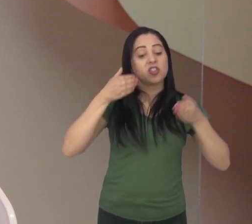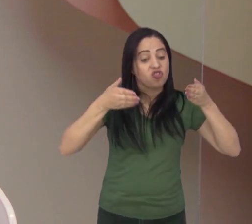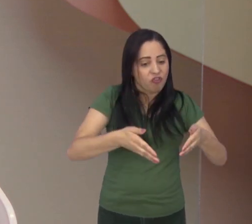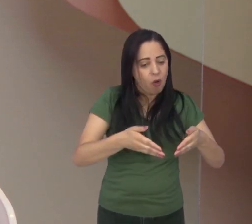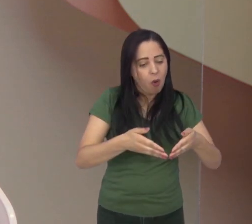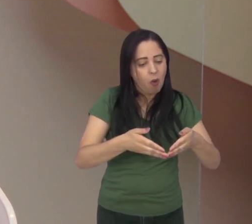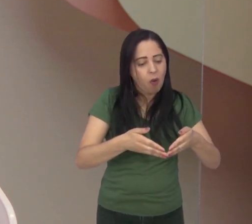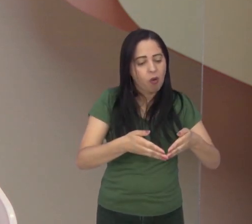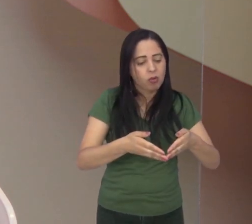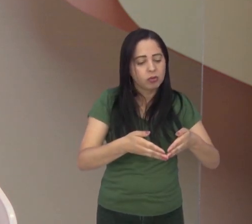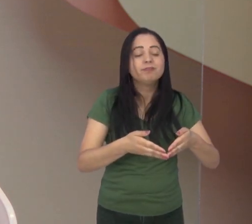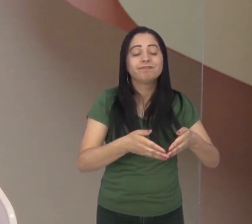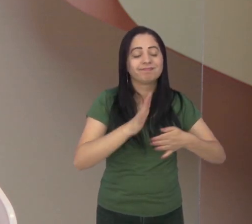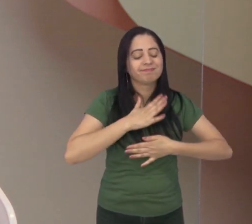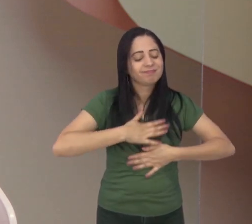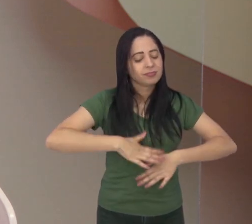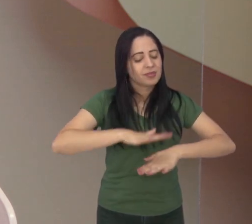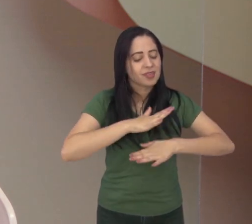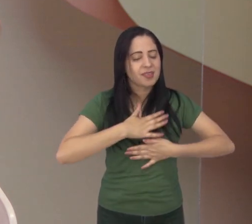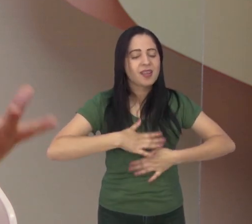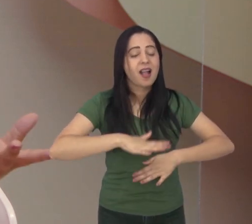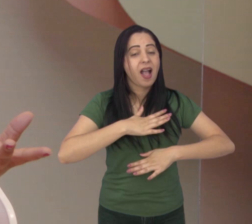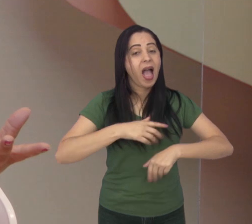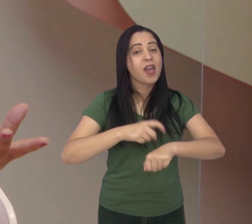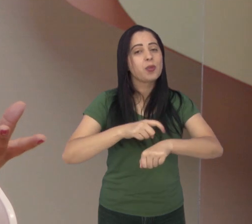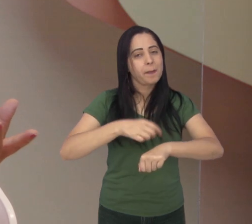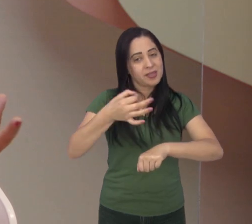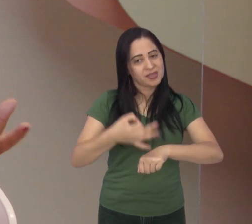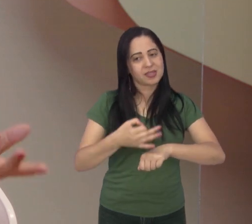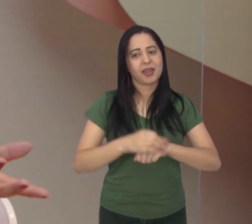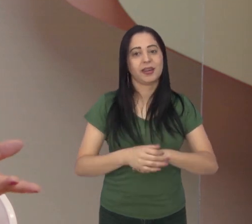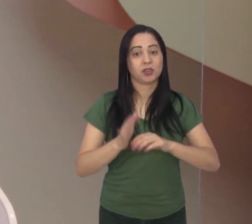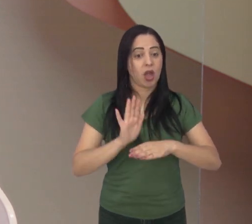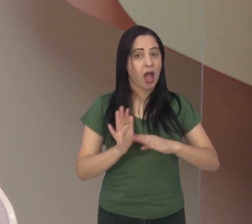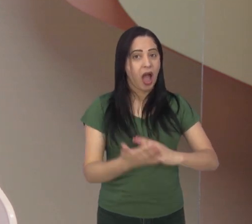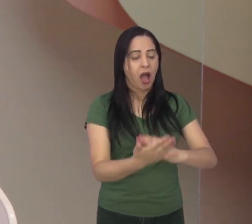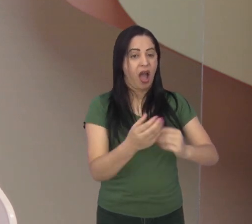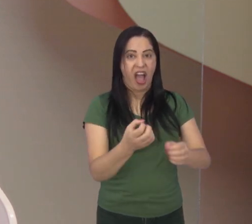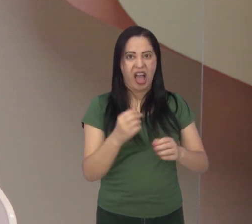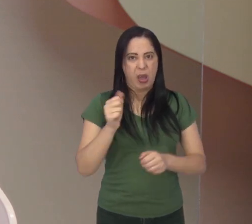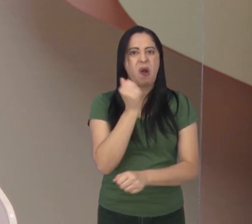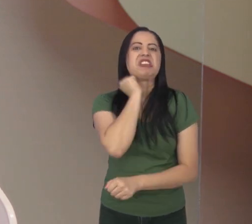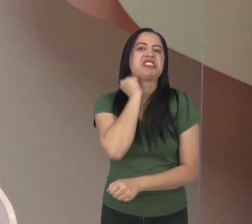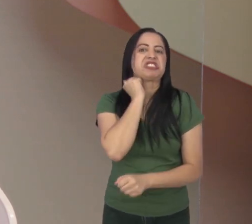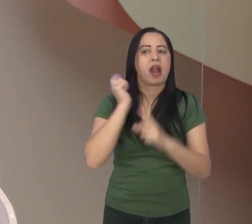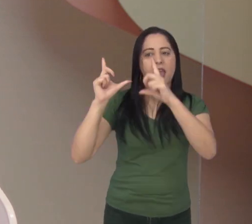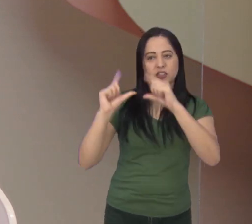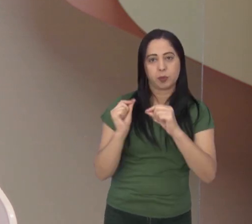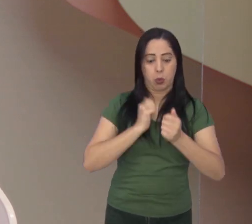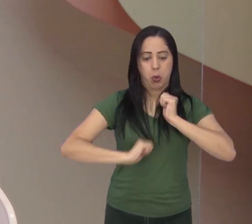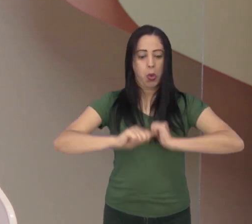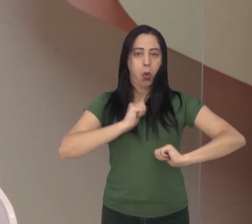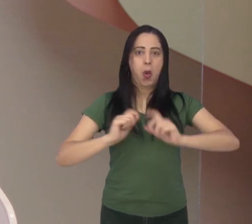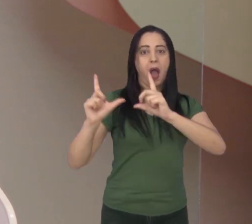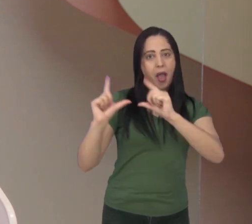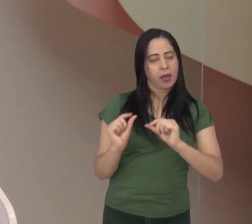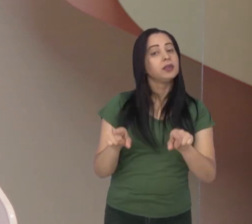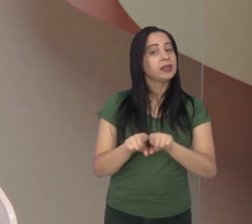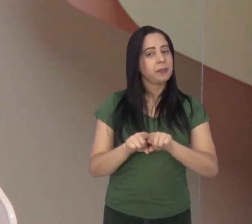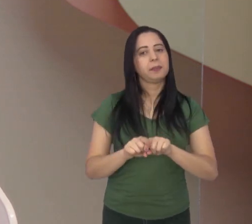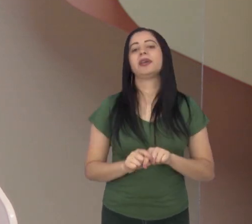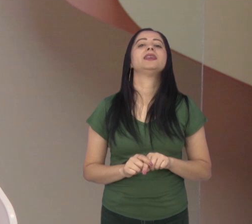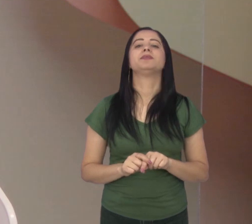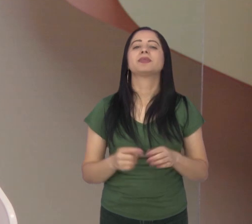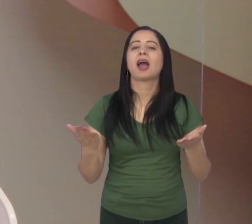mais focada, concentrada no que estamos fazendo naquele momento, ajudando a aliviar o estresse e a ansiedade. Depois